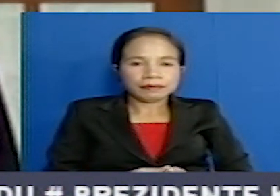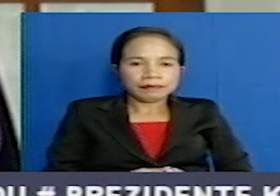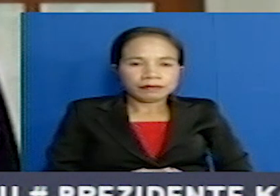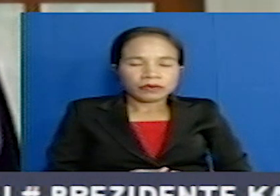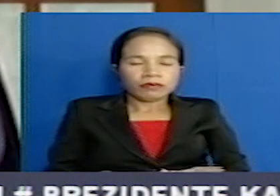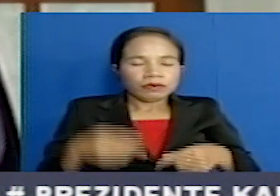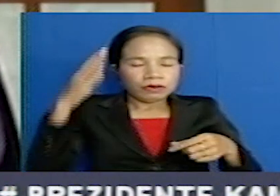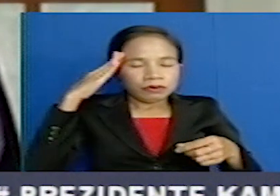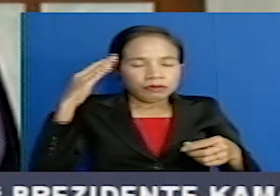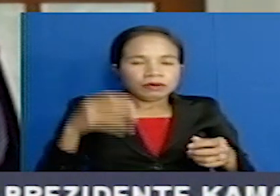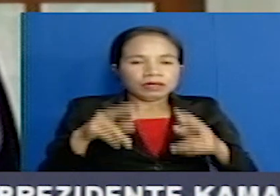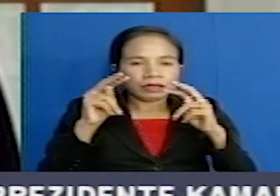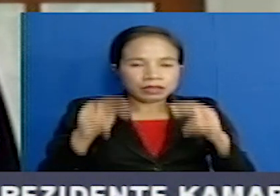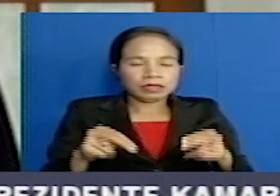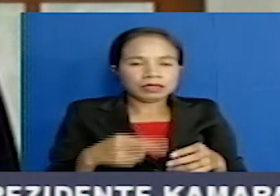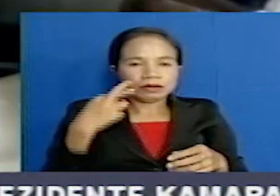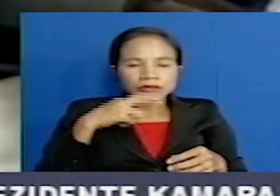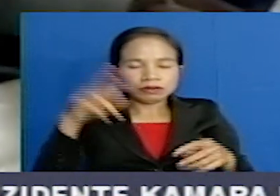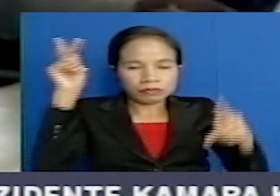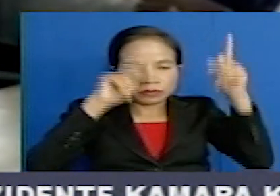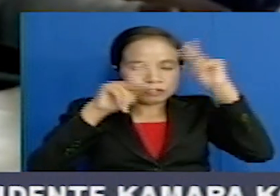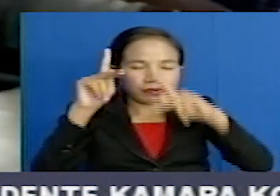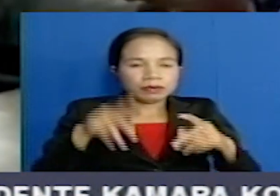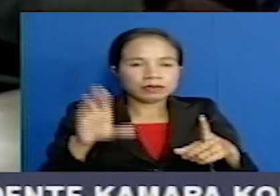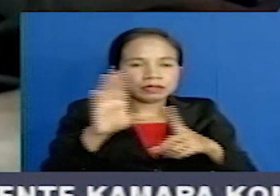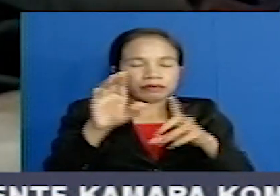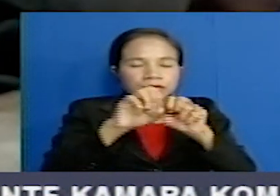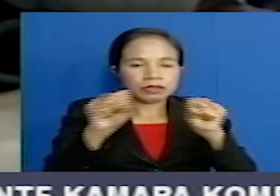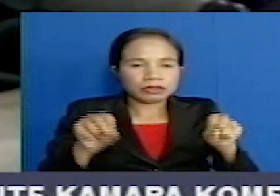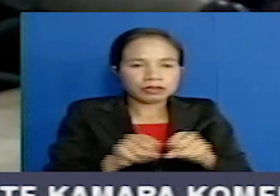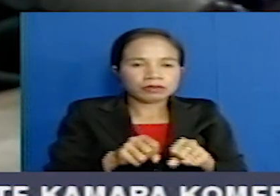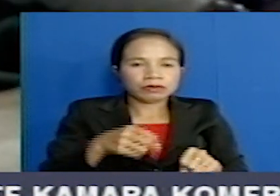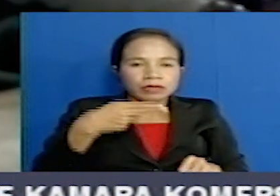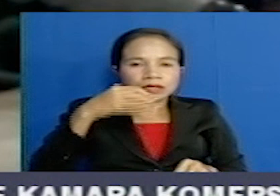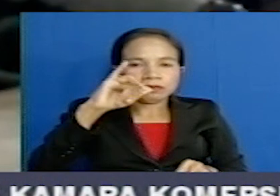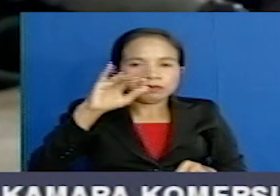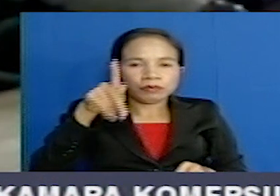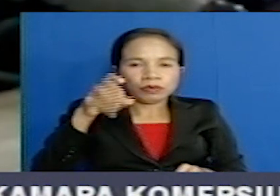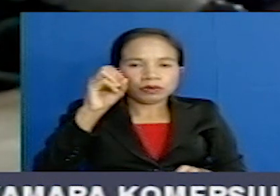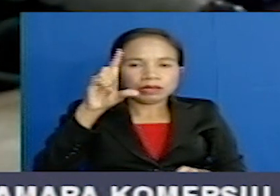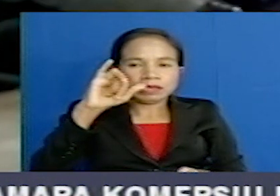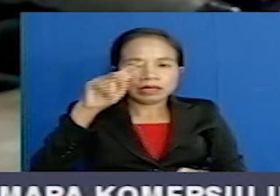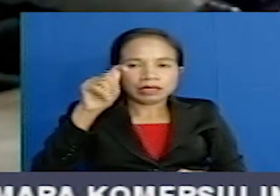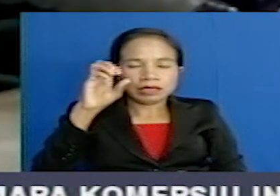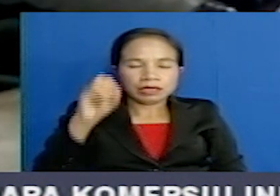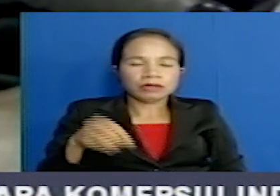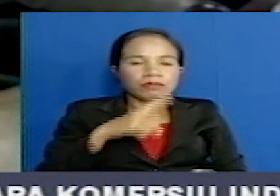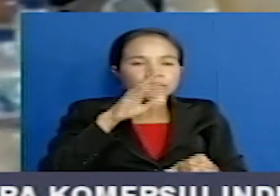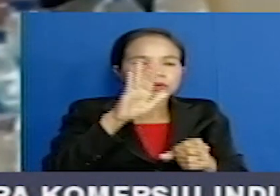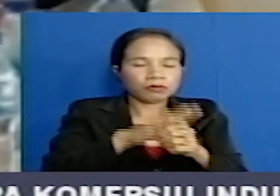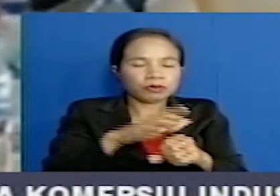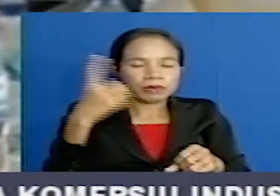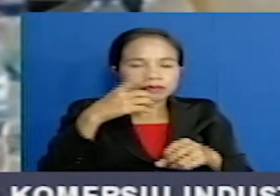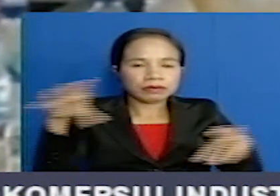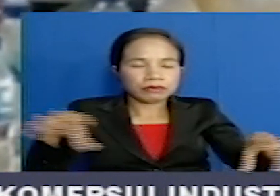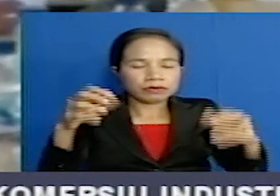mal para que ele entenda soluciona o problema. Se Fisuco Caicoli e Hipólito Marques compromete, se na FATEN coopera com a